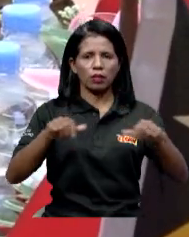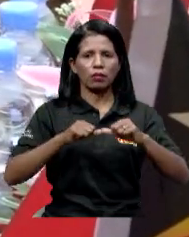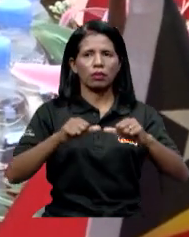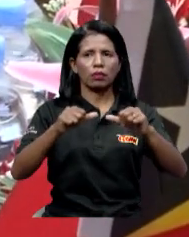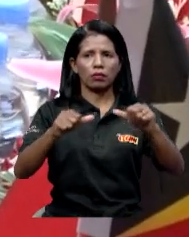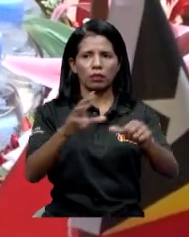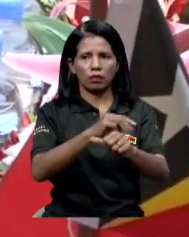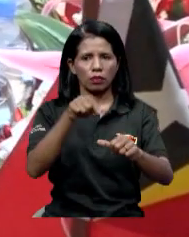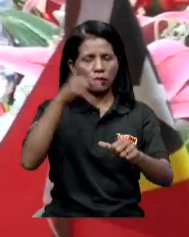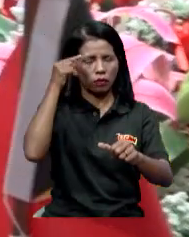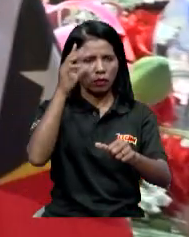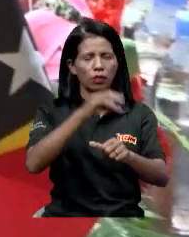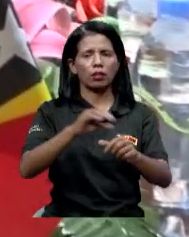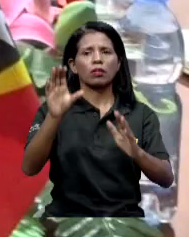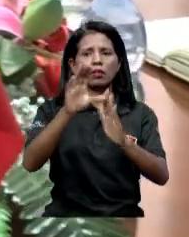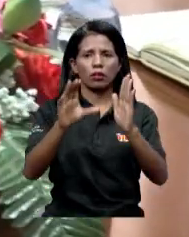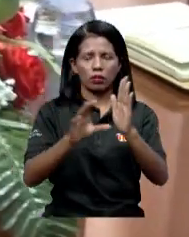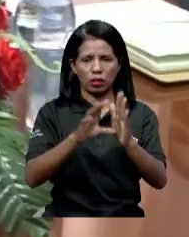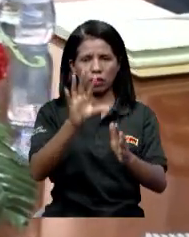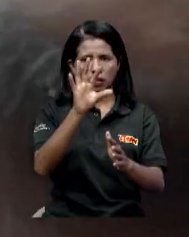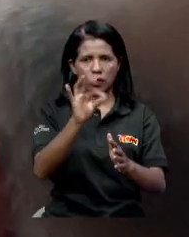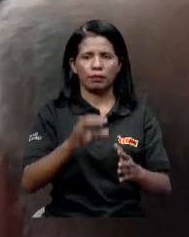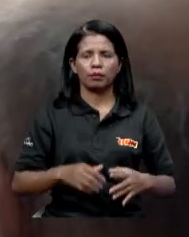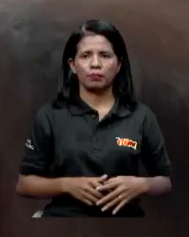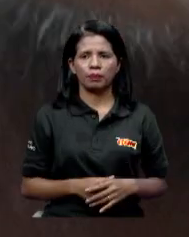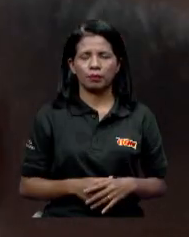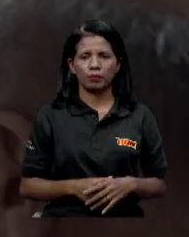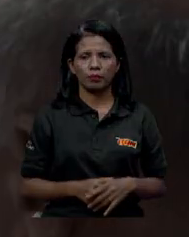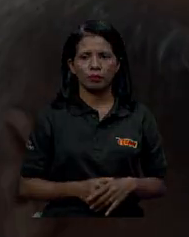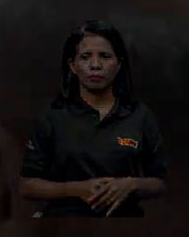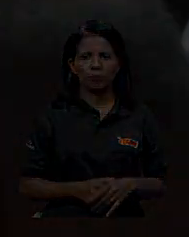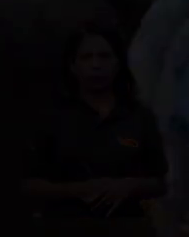mandato do governo constitucional da Siam. Adere Tsimenis, bem-vindo Tsimenis, Tsimenis.